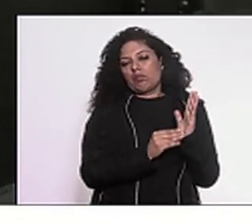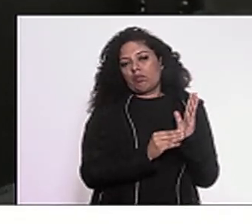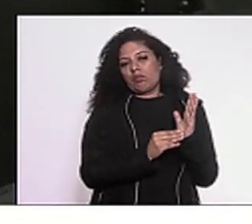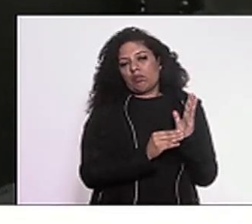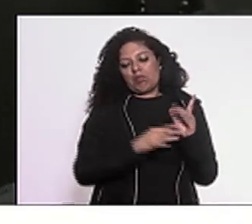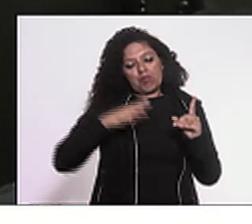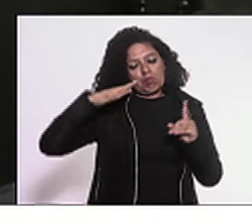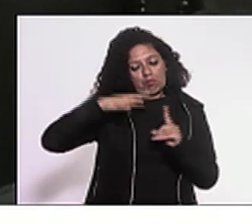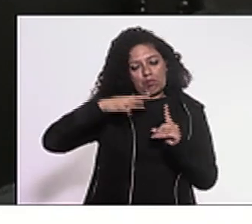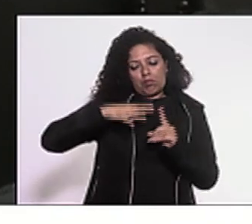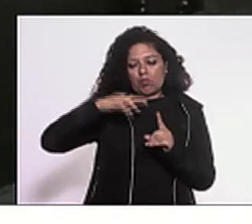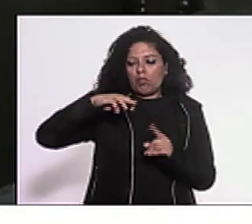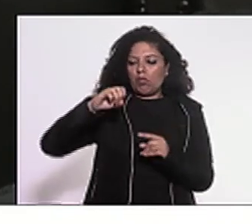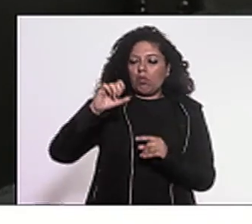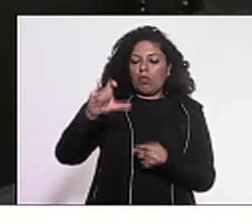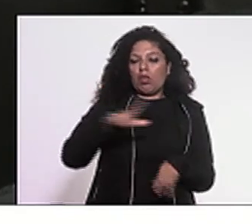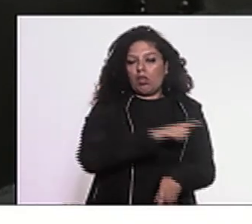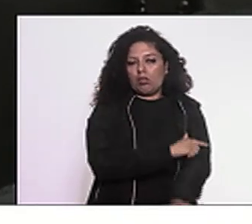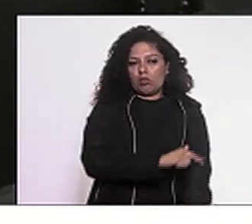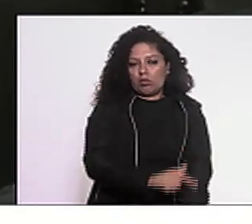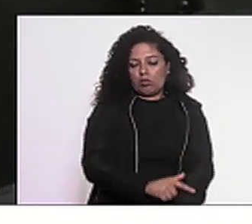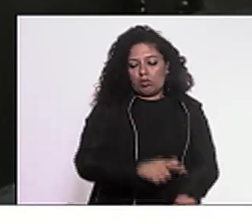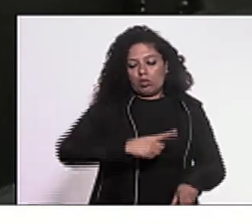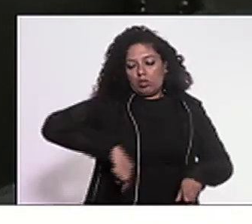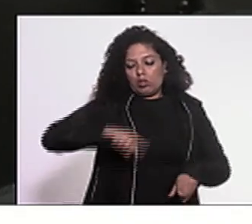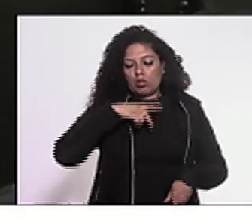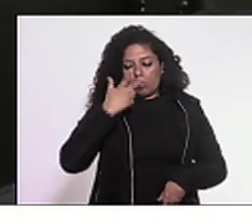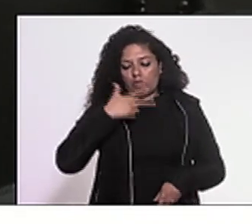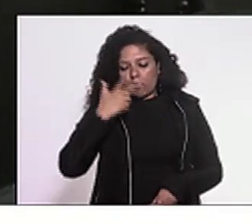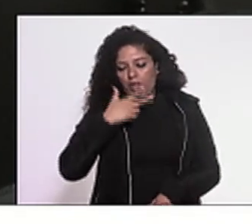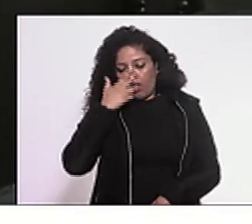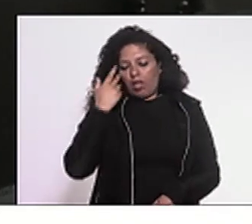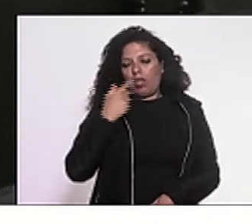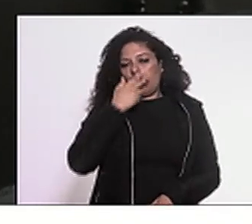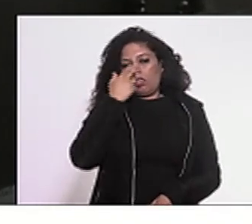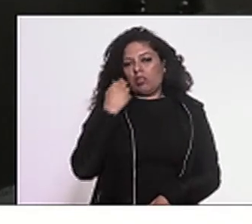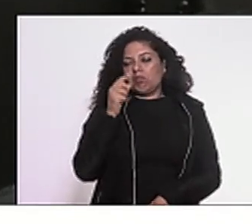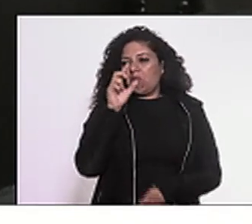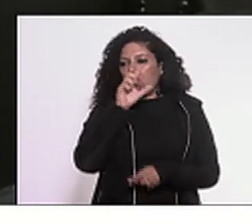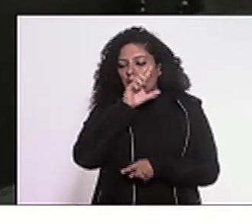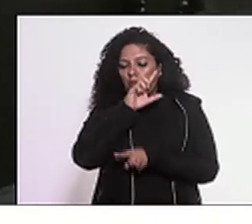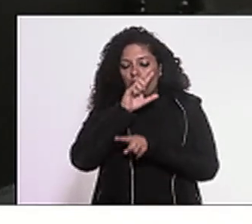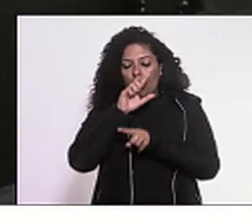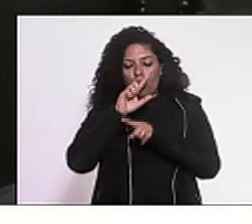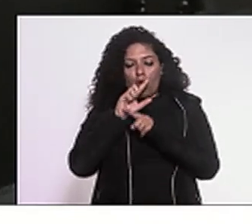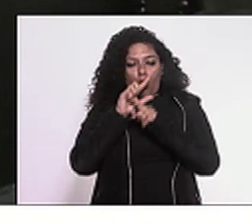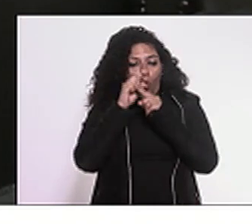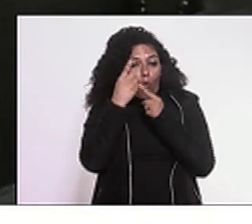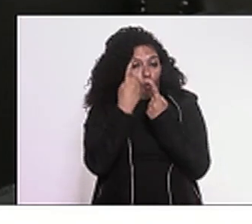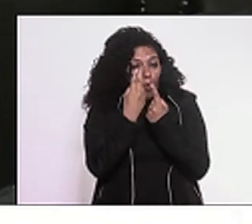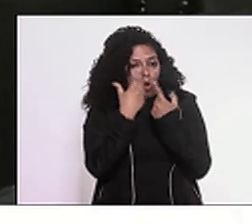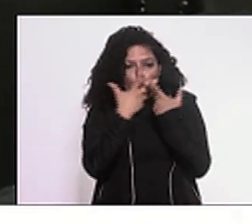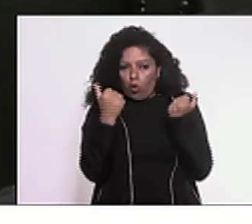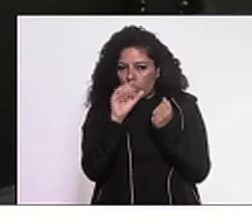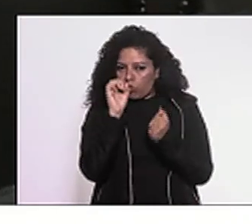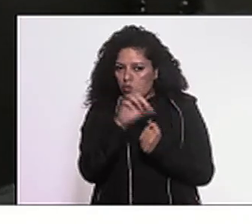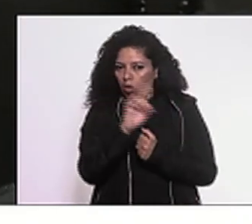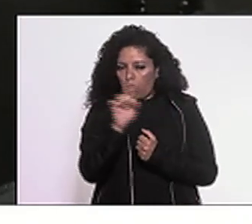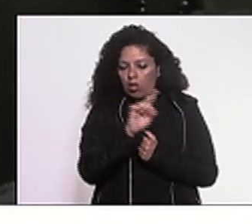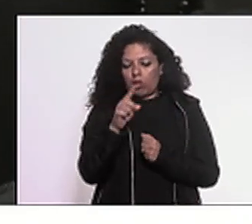de assédio moral, ele não pode ser taxativo, mas nós temos que criar, acredito que nós temos que criar